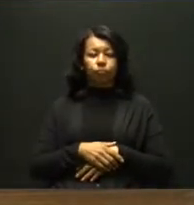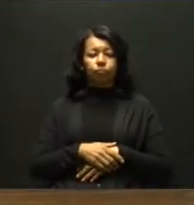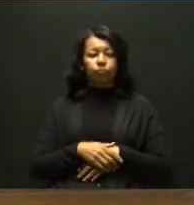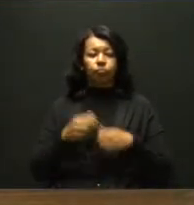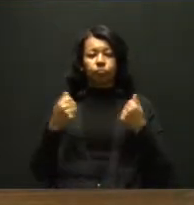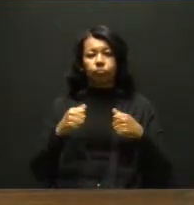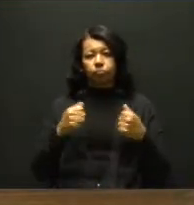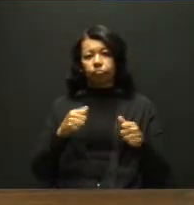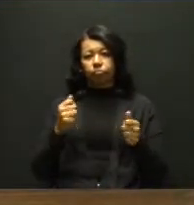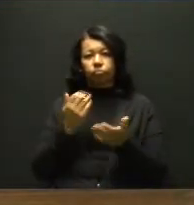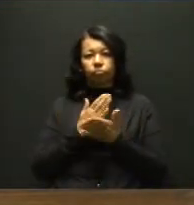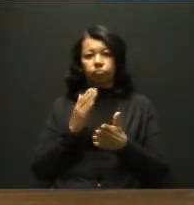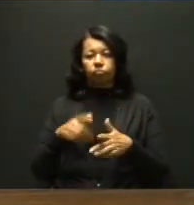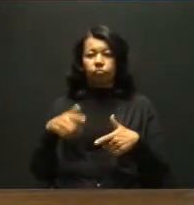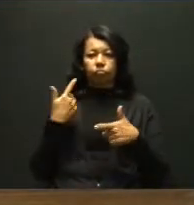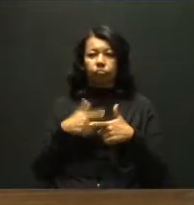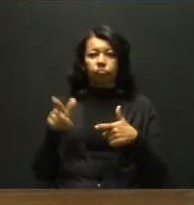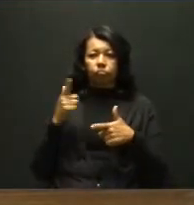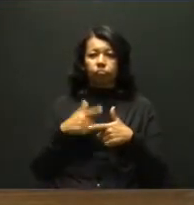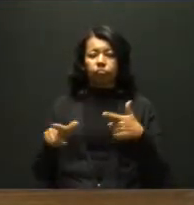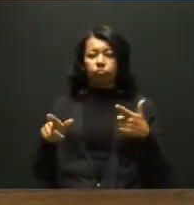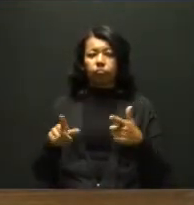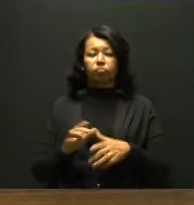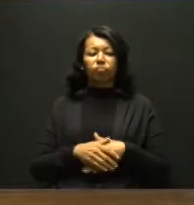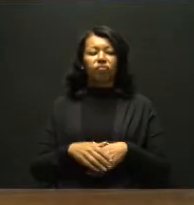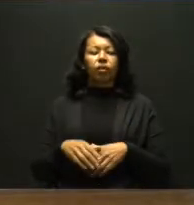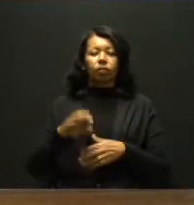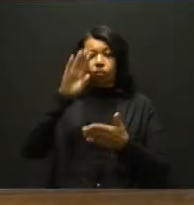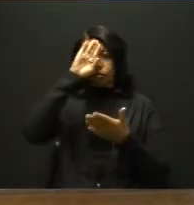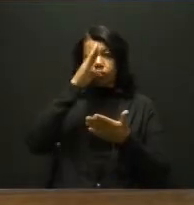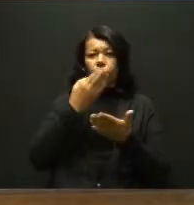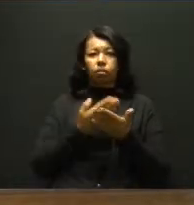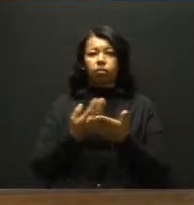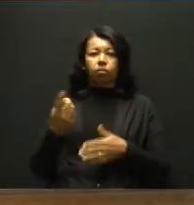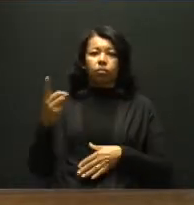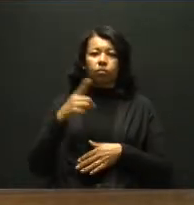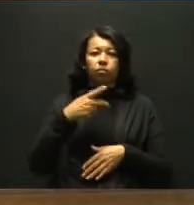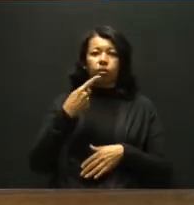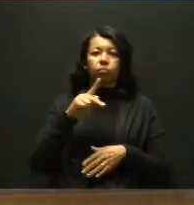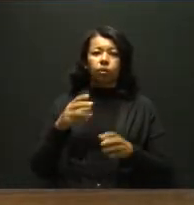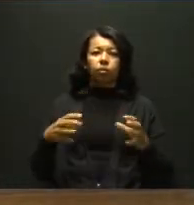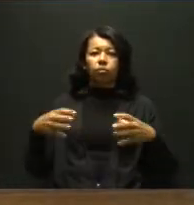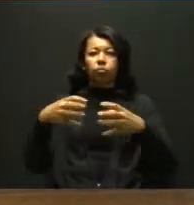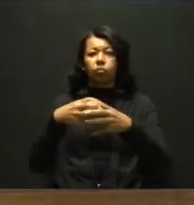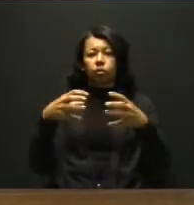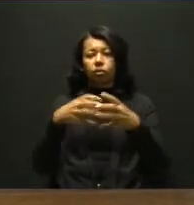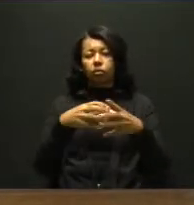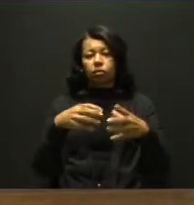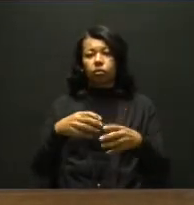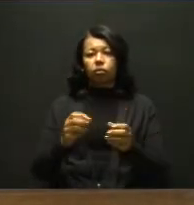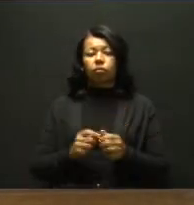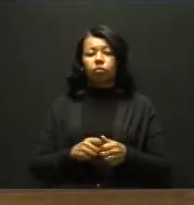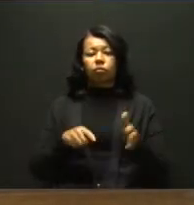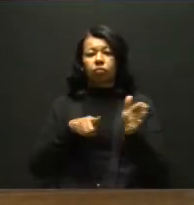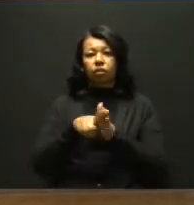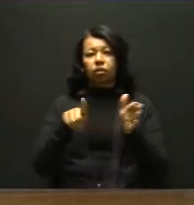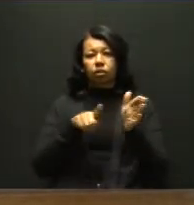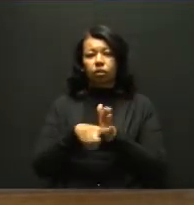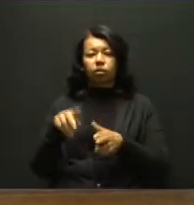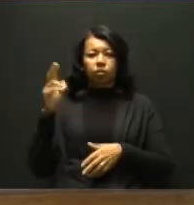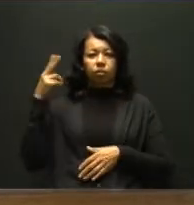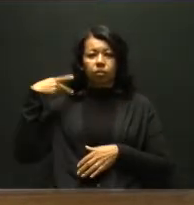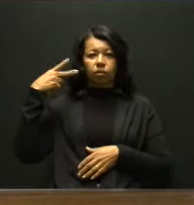que resolver o problema eu acredito que vem de encontro com a comissão de investigação do nobre vereador queixam há